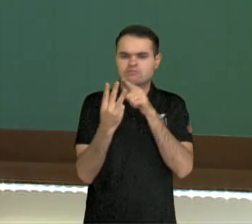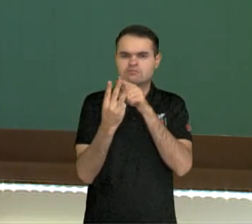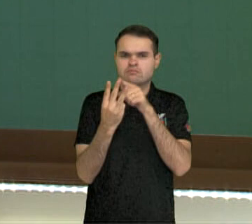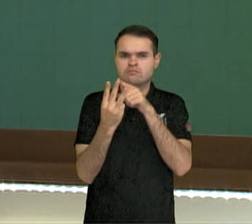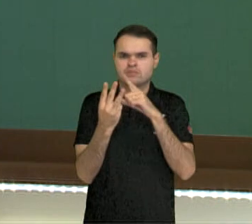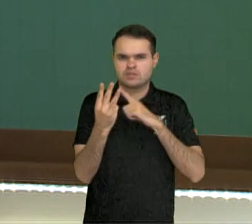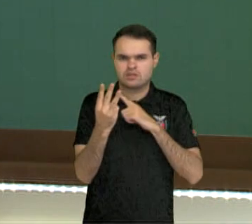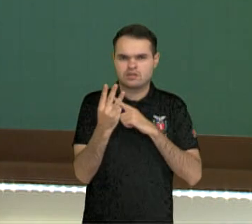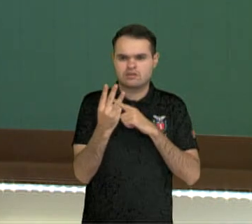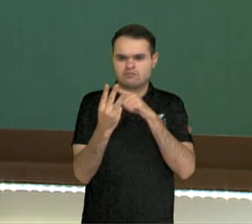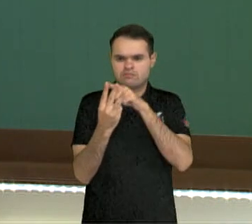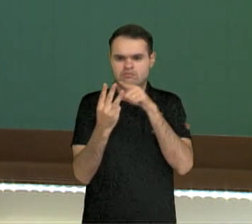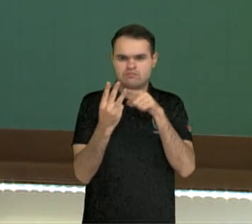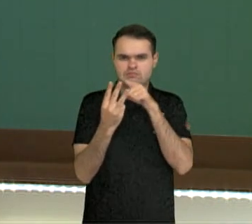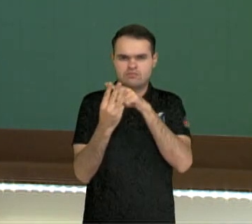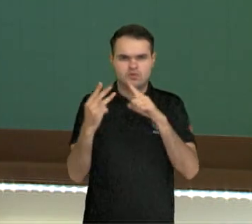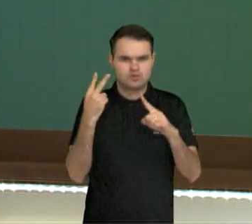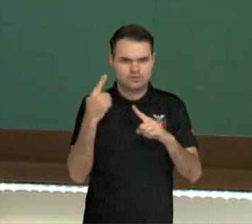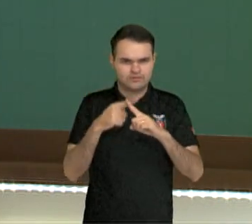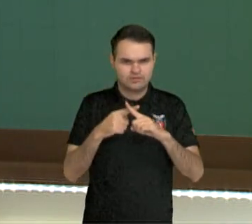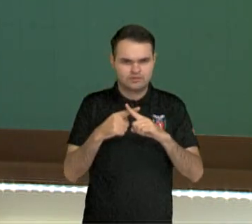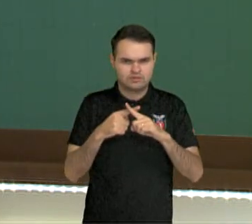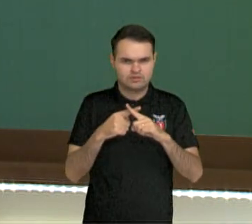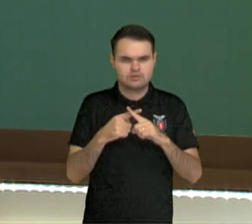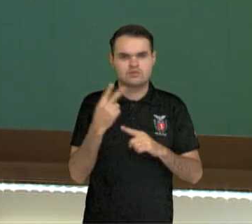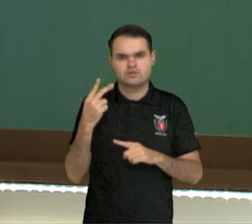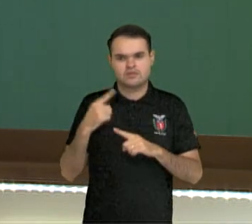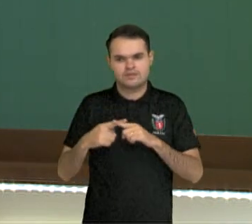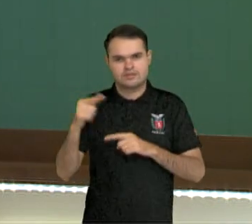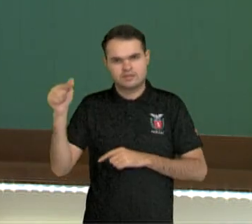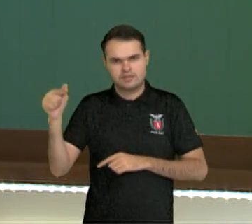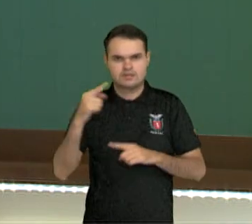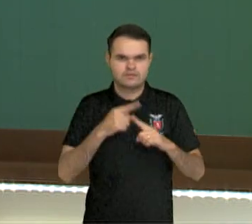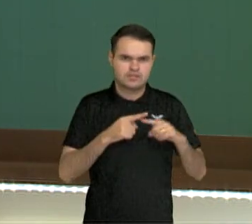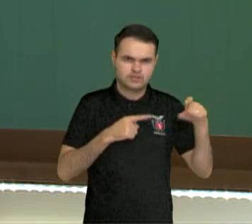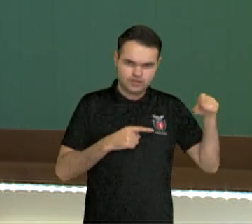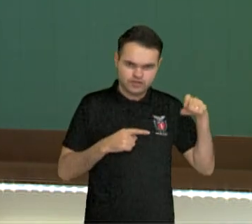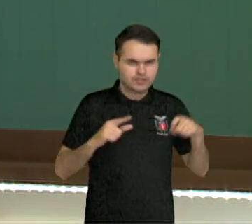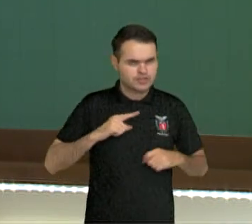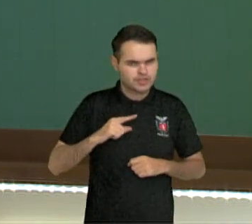duas vezes esses dois carinhas aqui, ó? 2 vezes 7